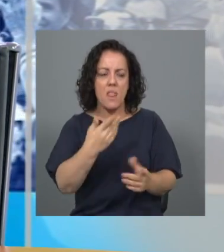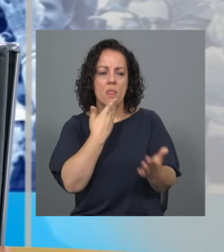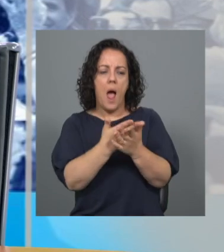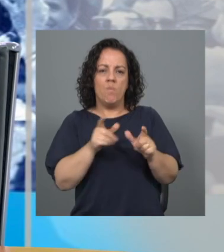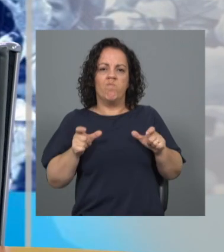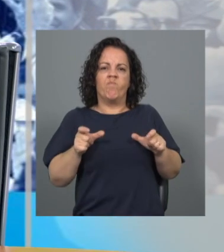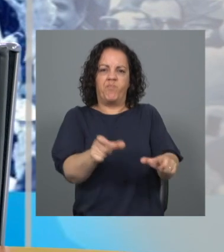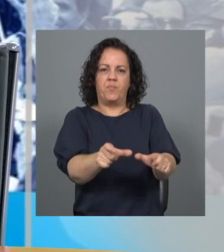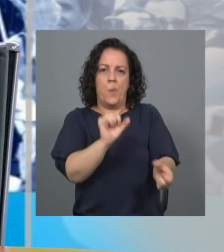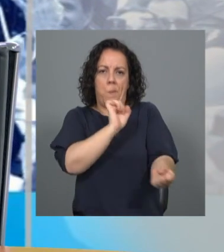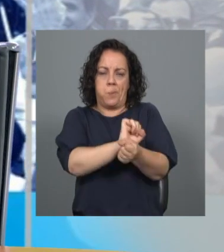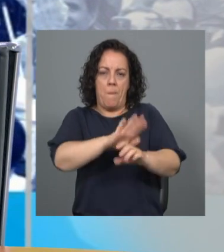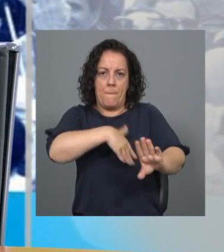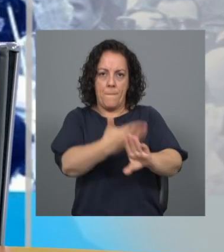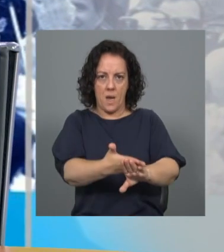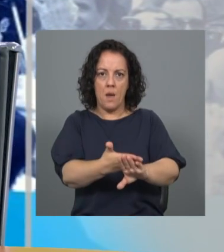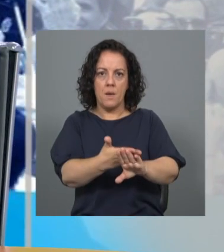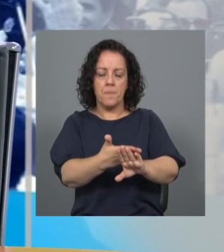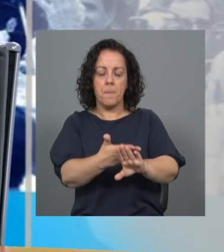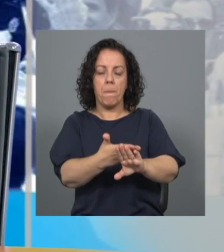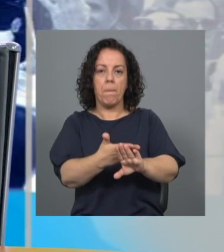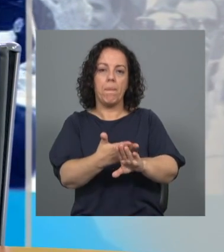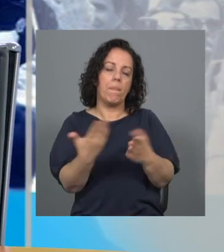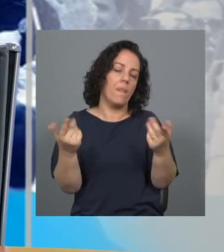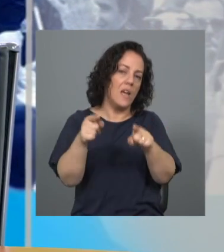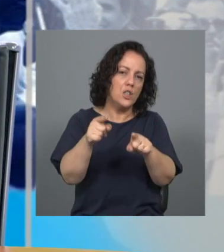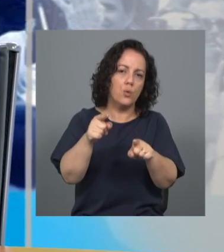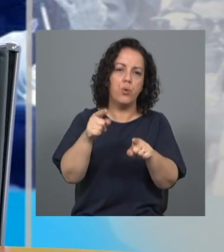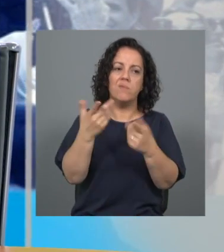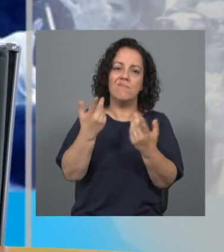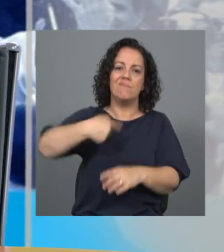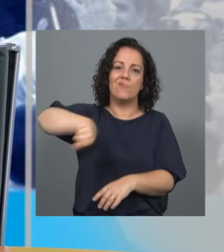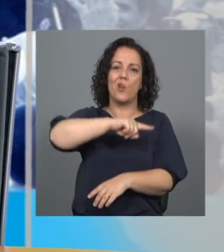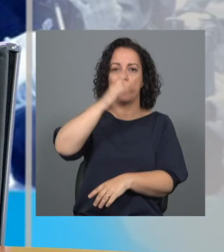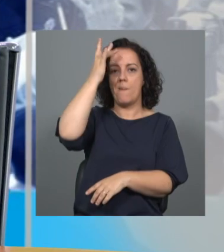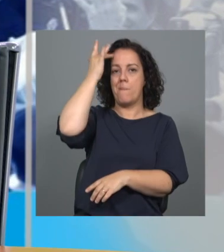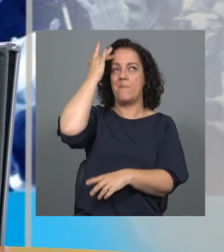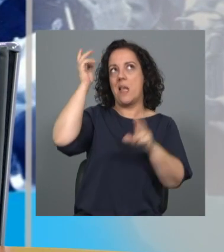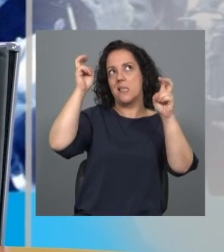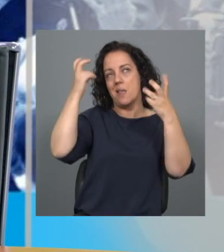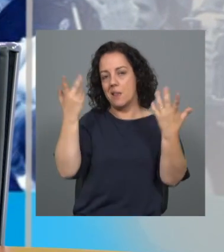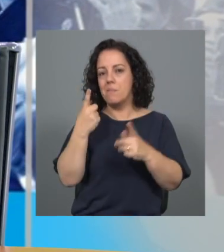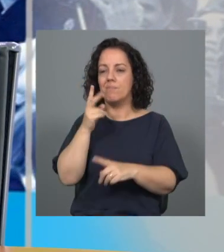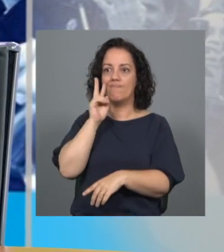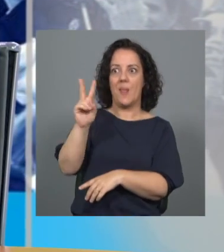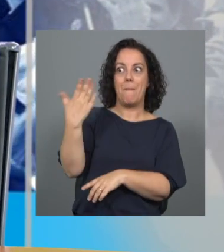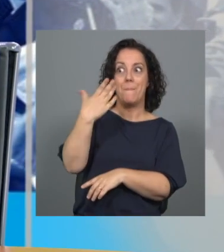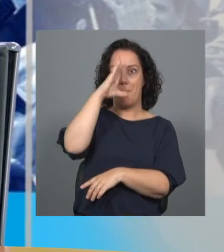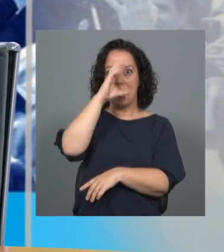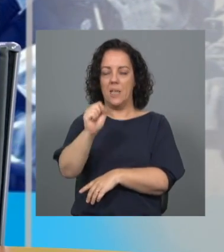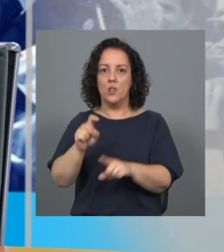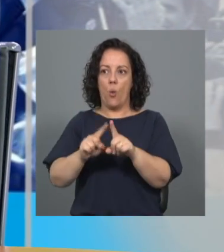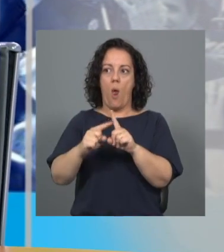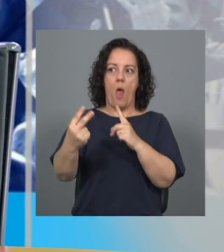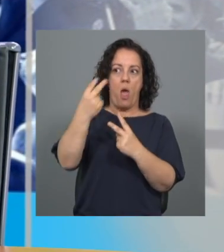circunscrita e portanto, é fácil pensar que Netanyahu, para distrair de todas estas